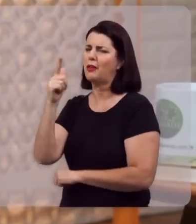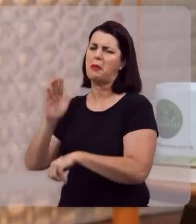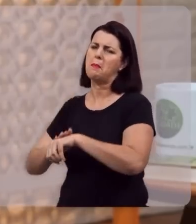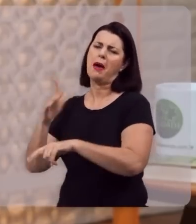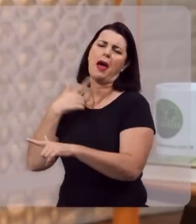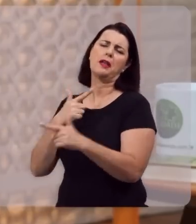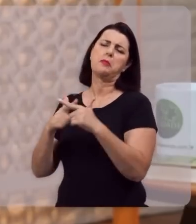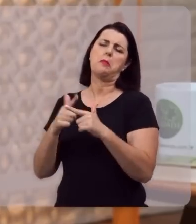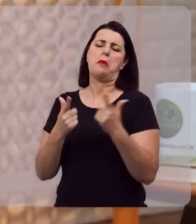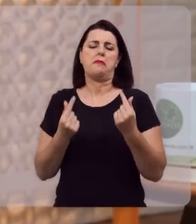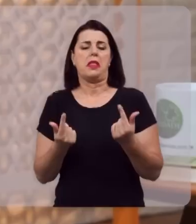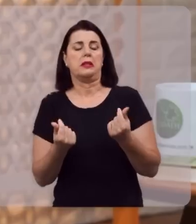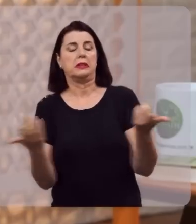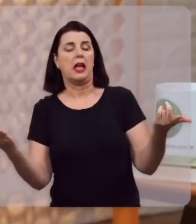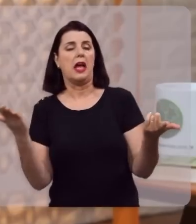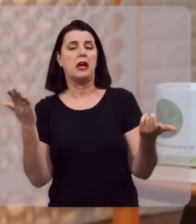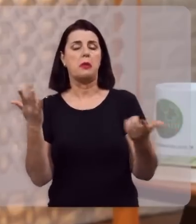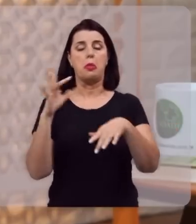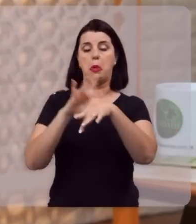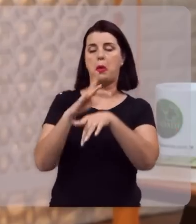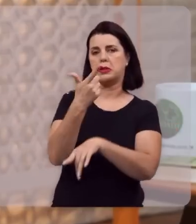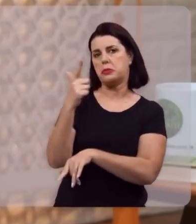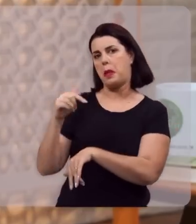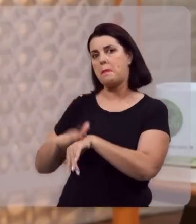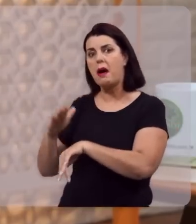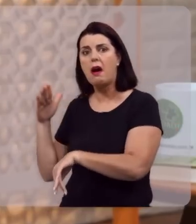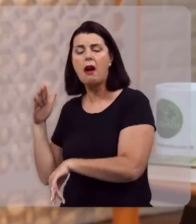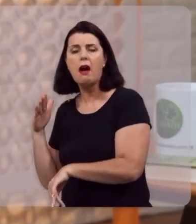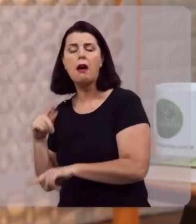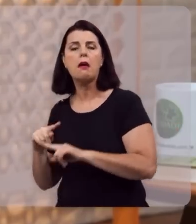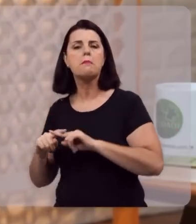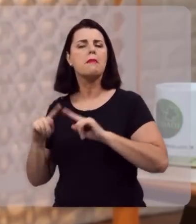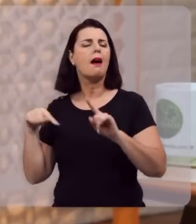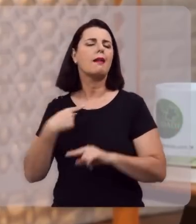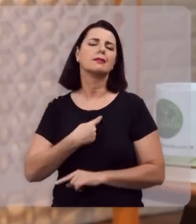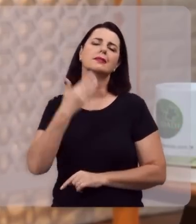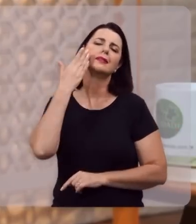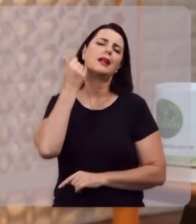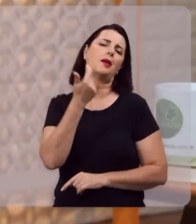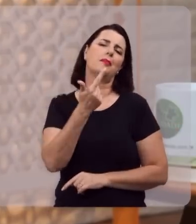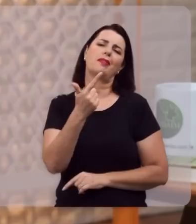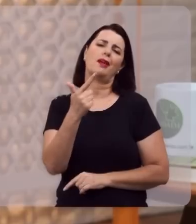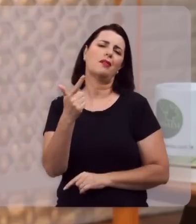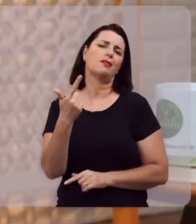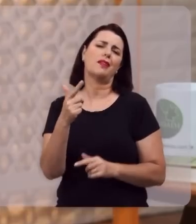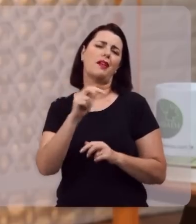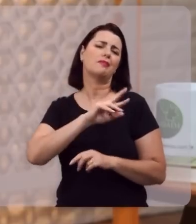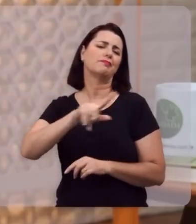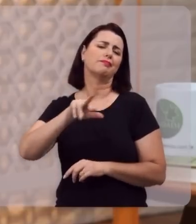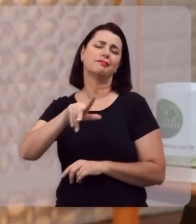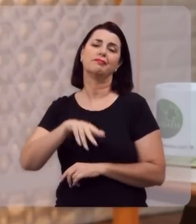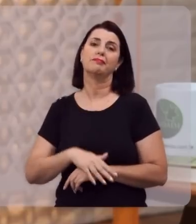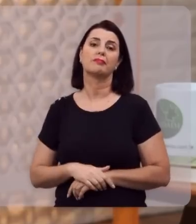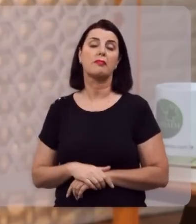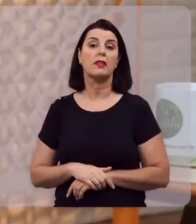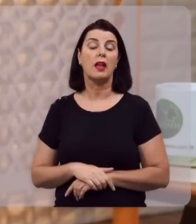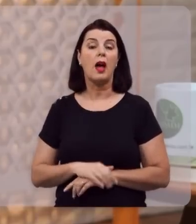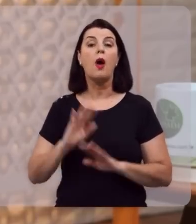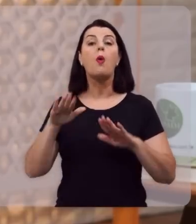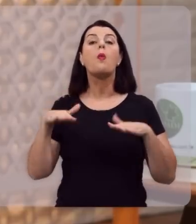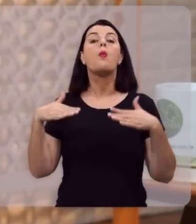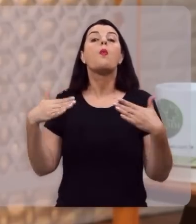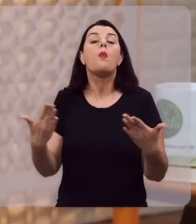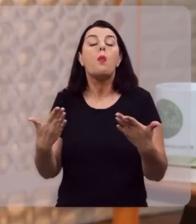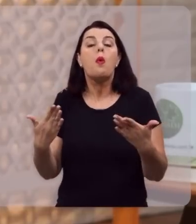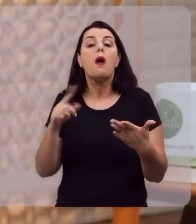problemas financeiros, não vão ficar mais doentes, mas a gente sabe que não é bem assim que as coisas funcionam. Quais,